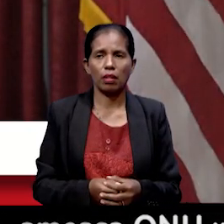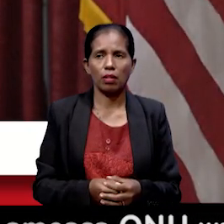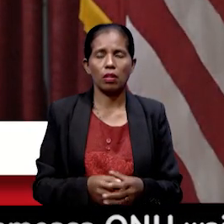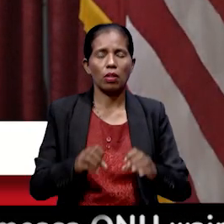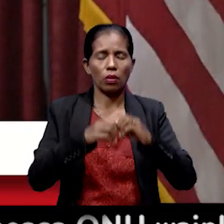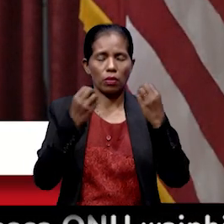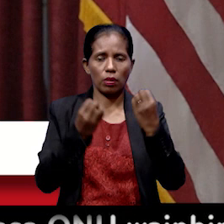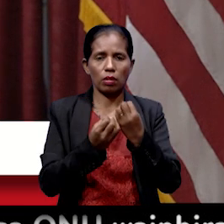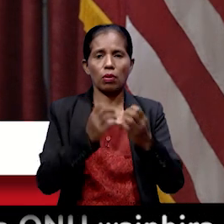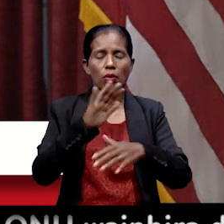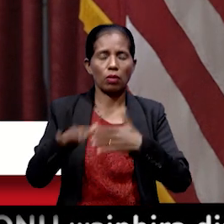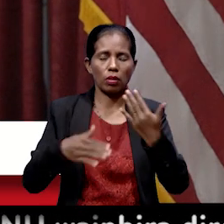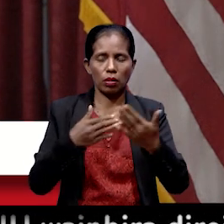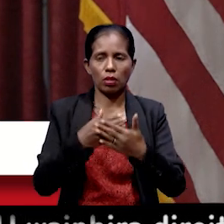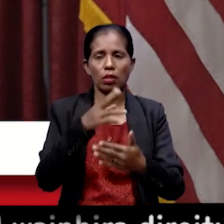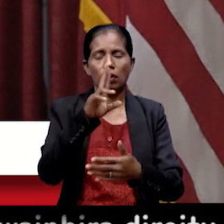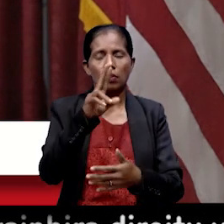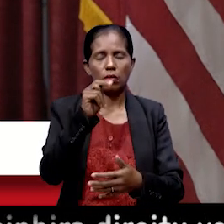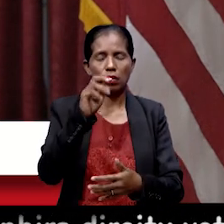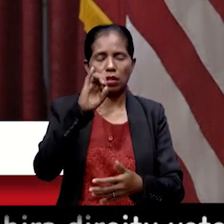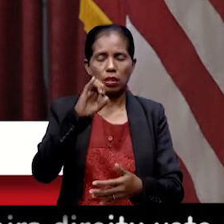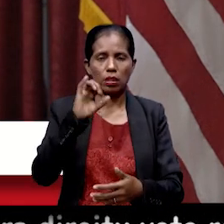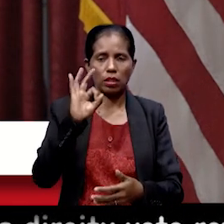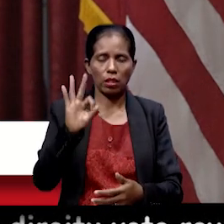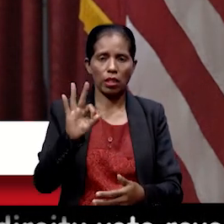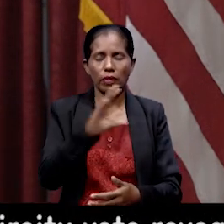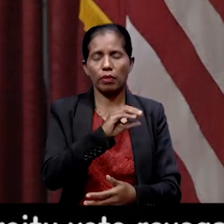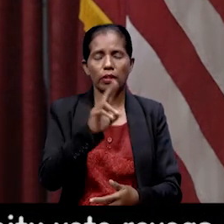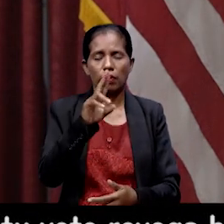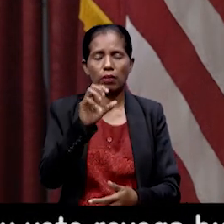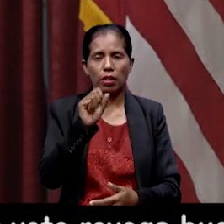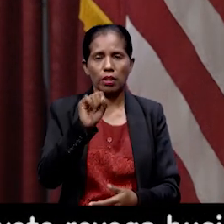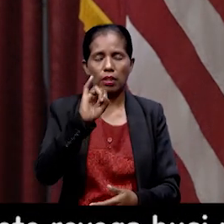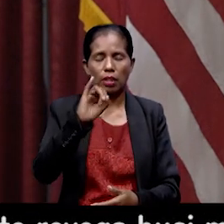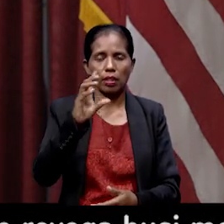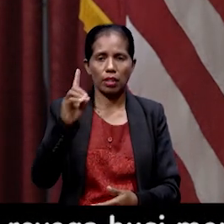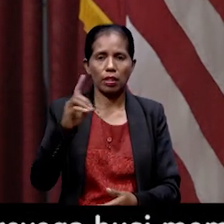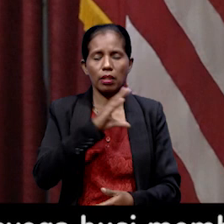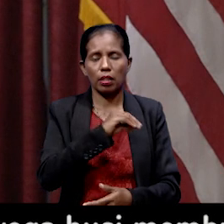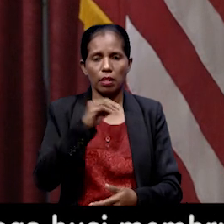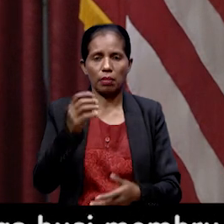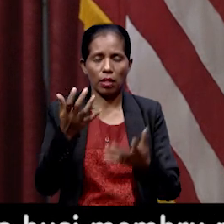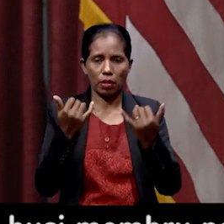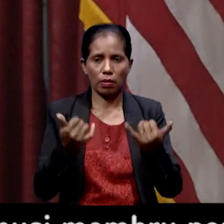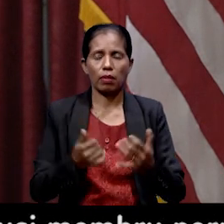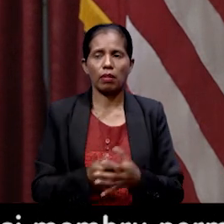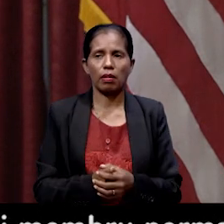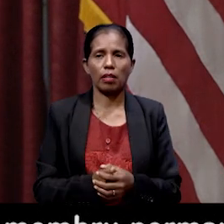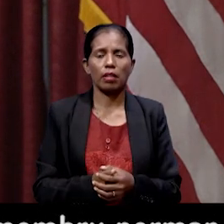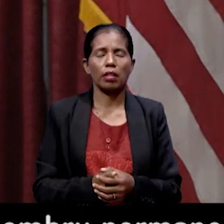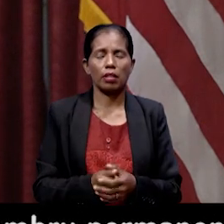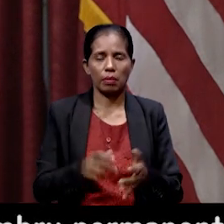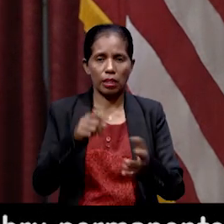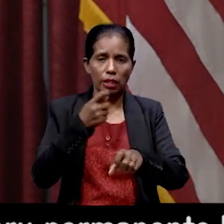Organização Sirahoto, UNICEF, USAID, Organização Saúde Mundial, de fato, nebe durante a pandemia,